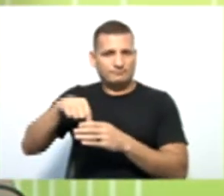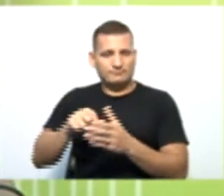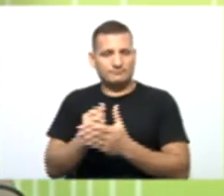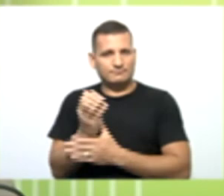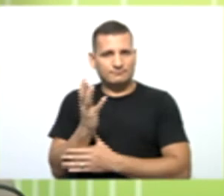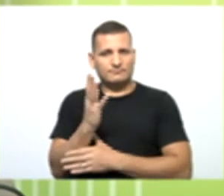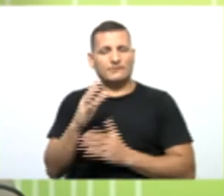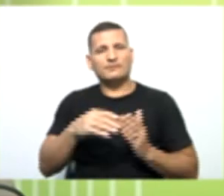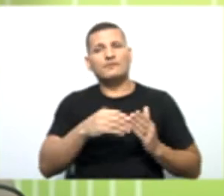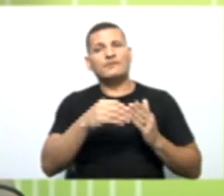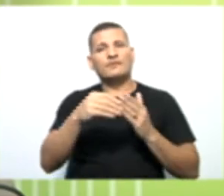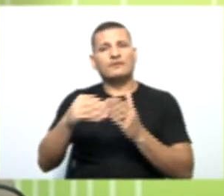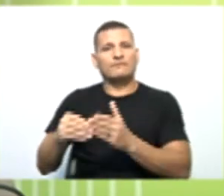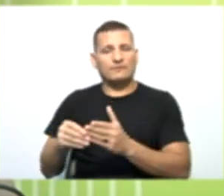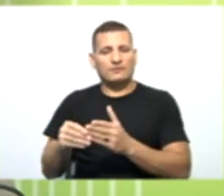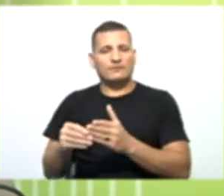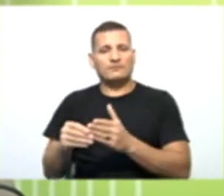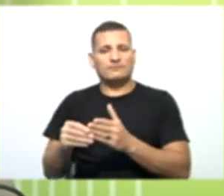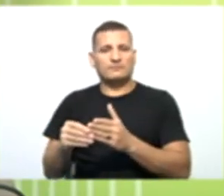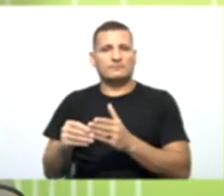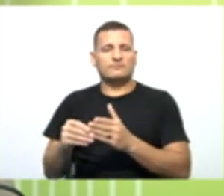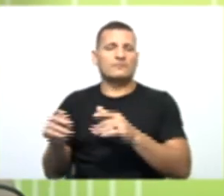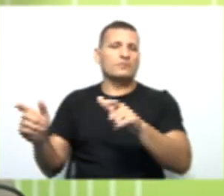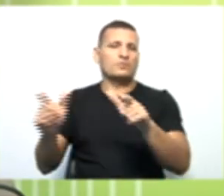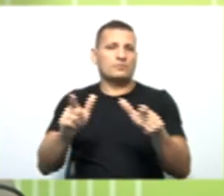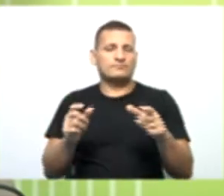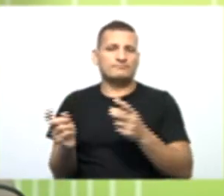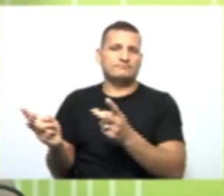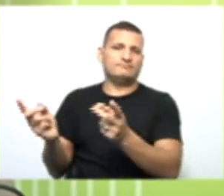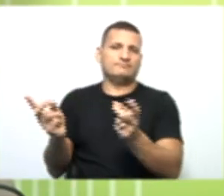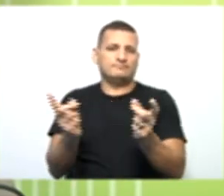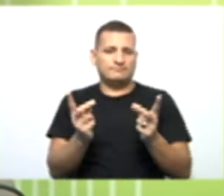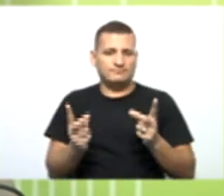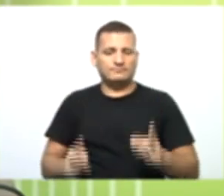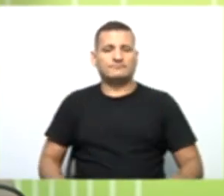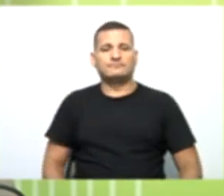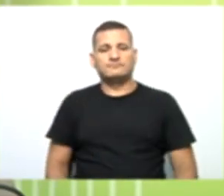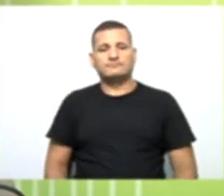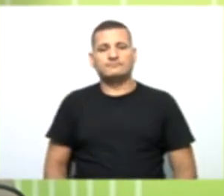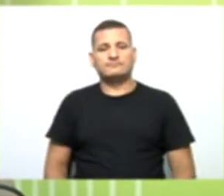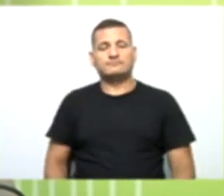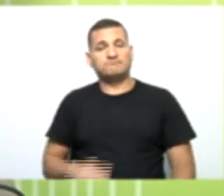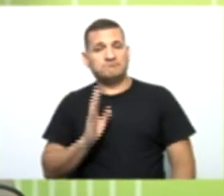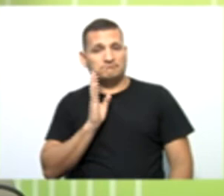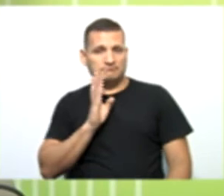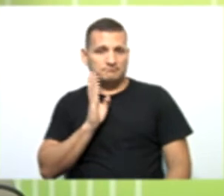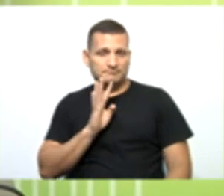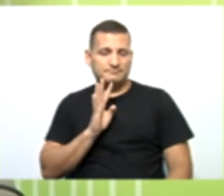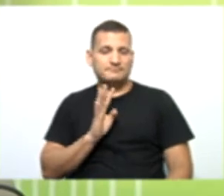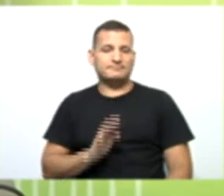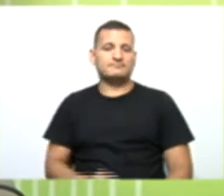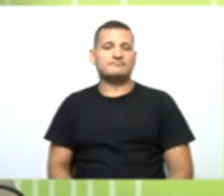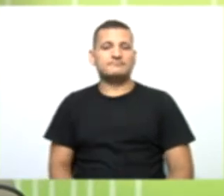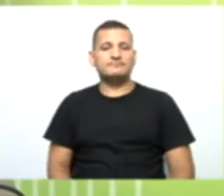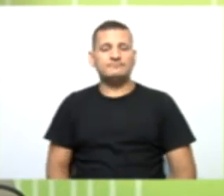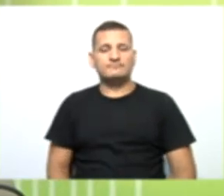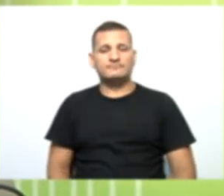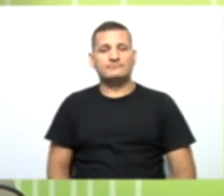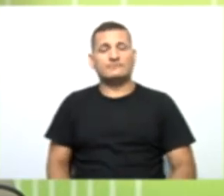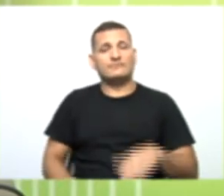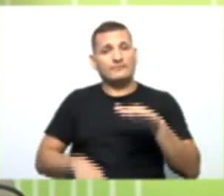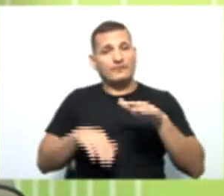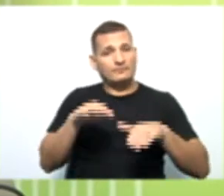levar até os demais locais para venda e tudo. Bacana isso, né? Então, às vezes